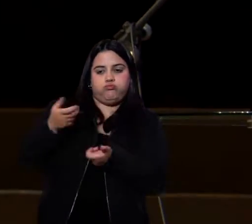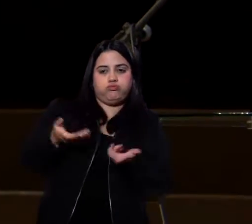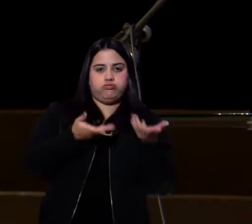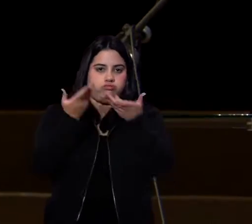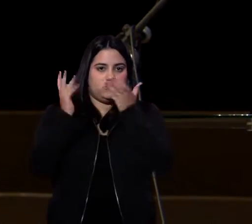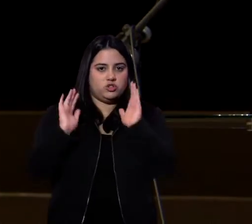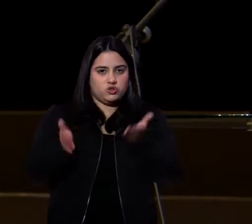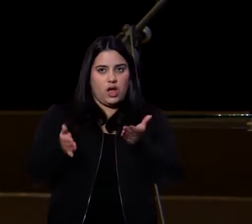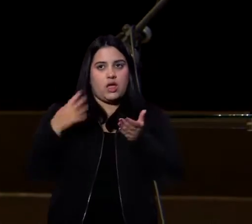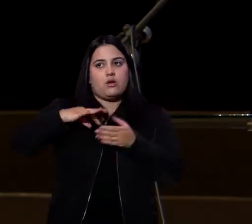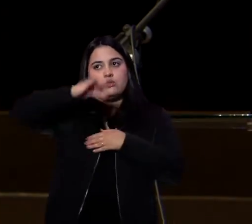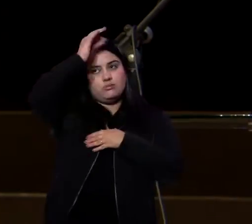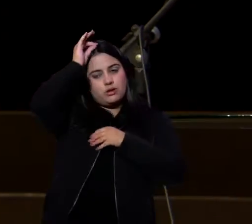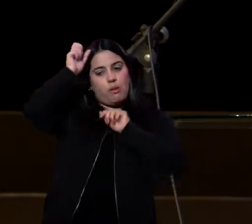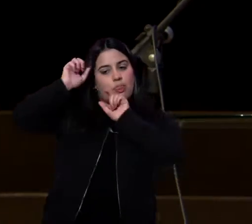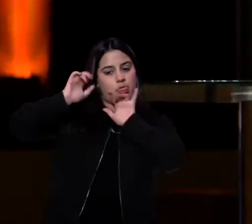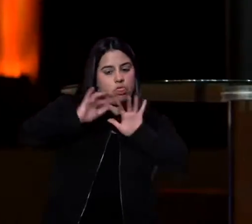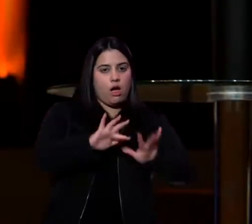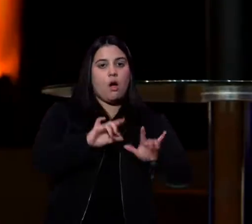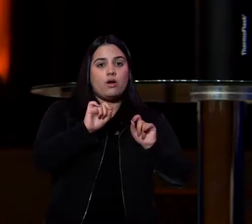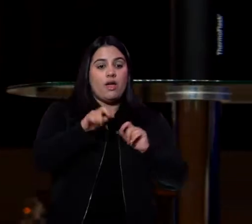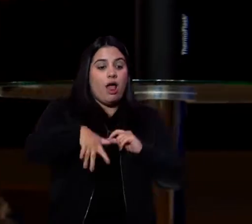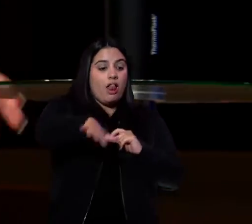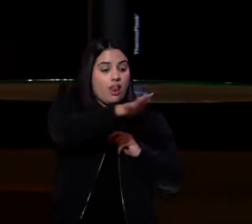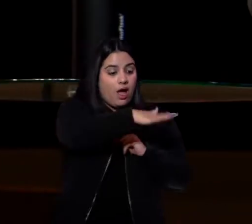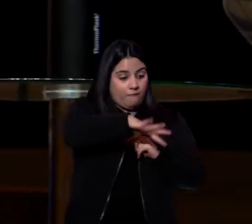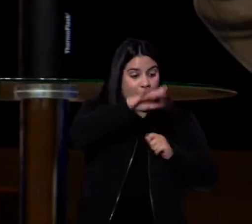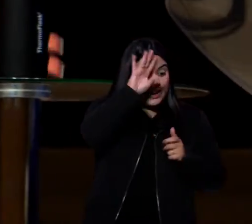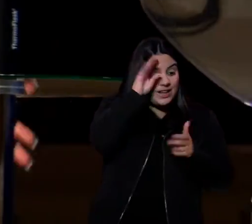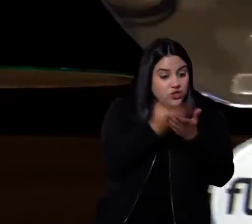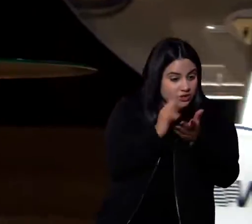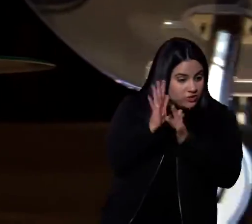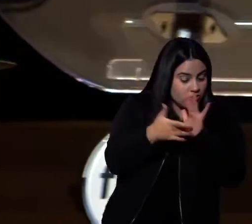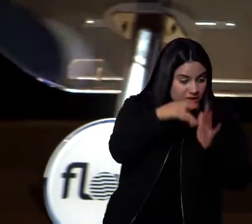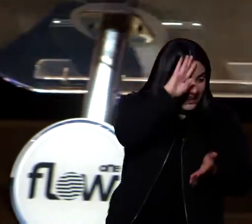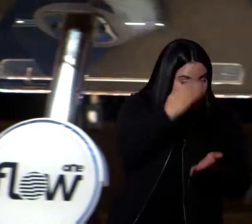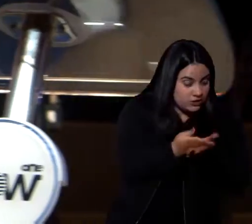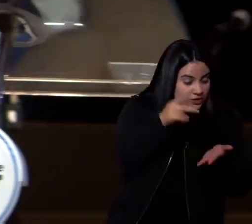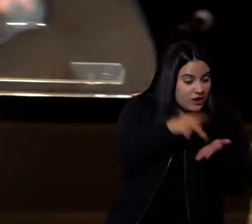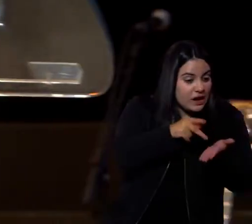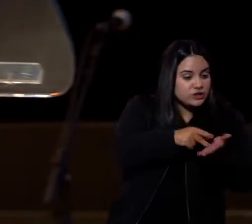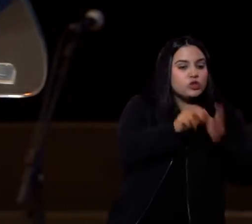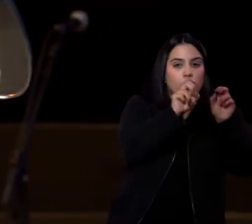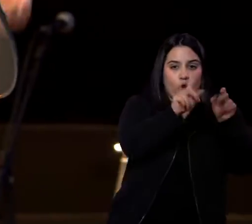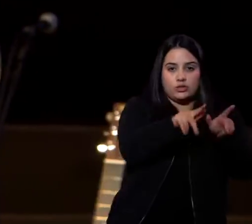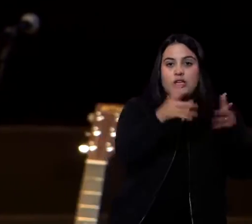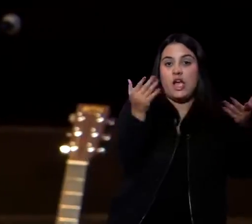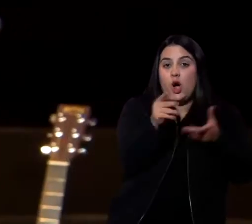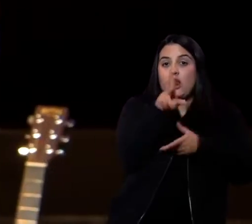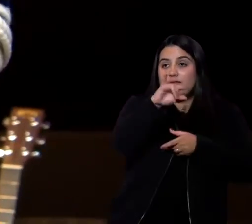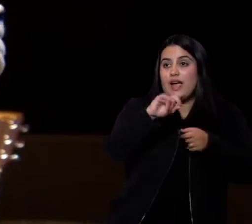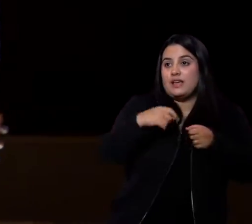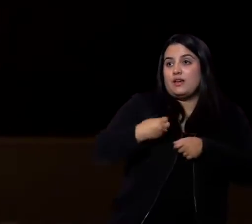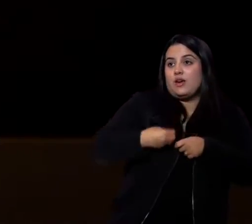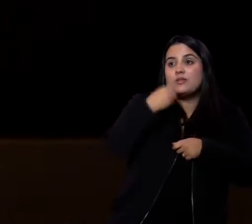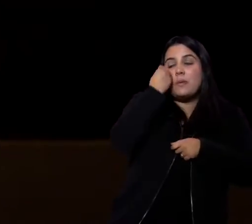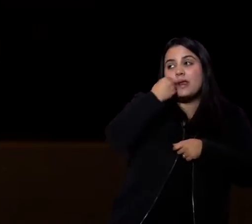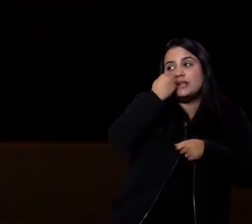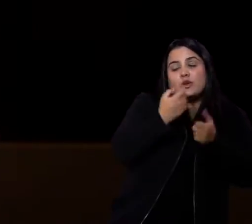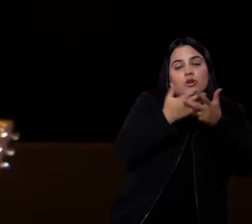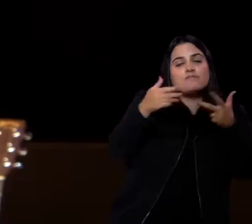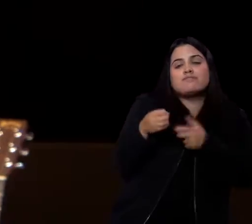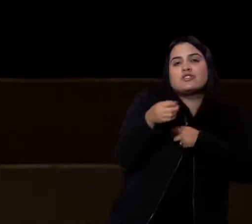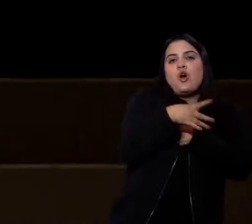daí quando o Espírito Santo chegou, todo mundo que acreditava em Jesus de verdade poderia começar a viver sendo cheio do